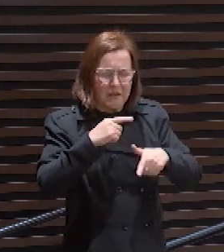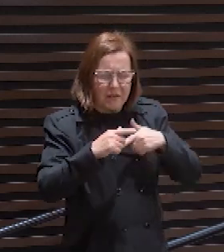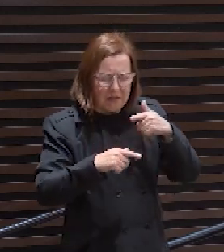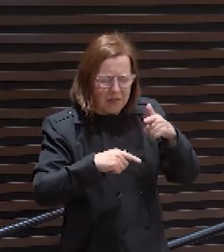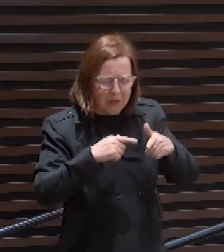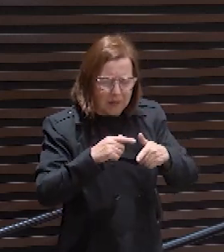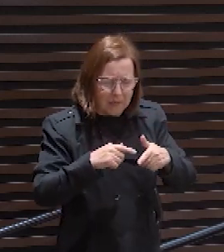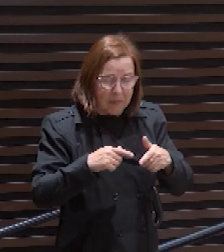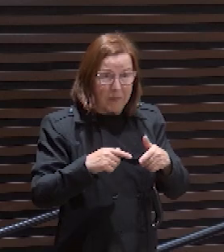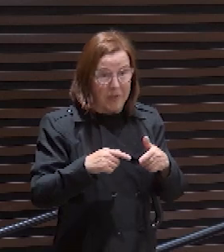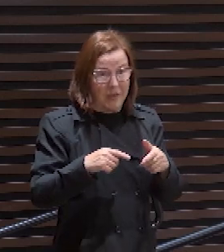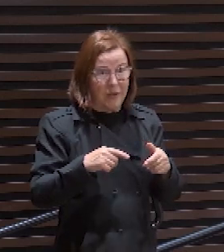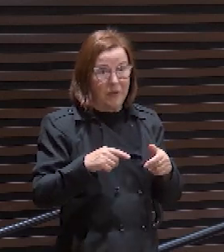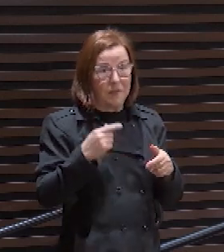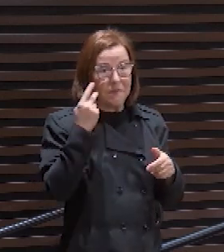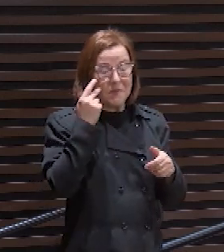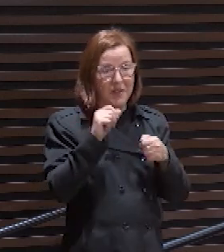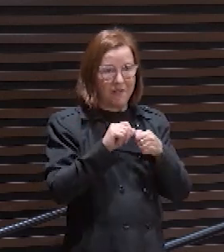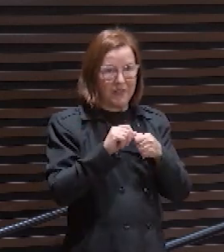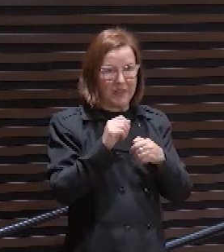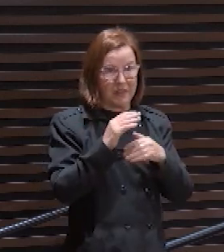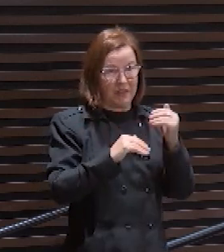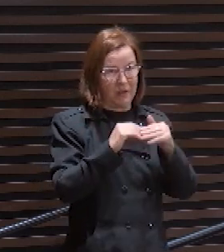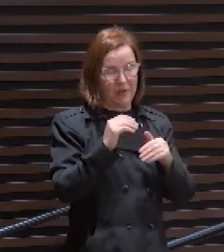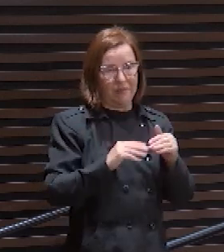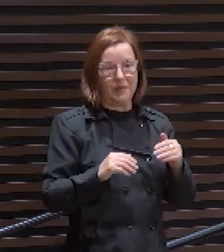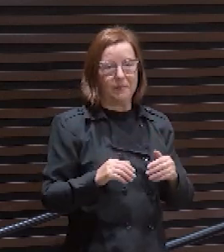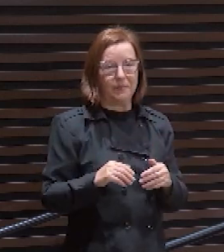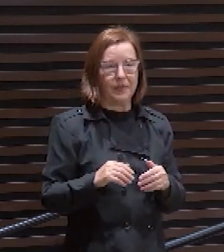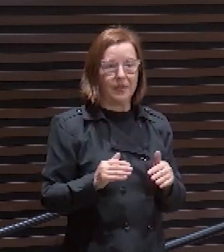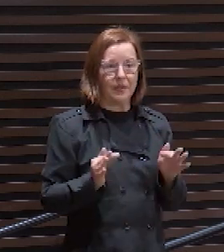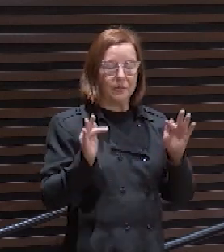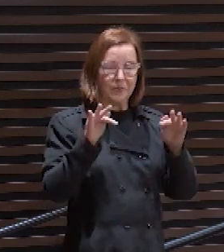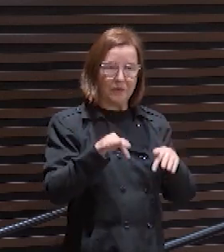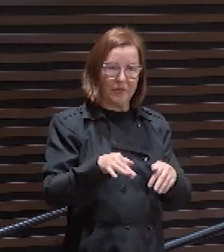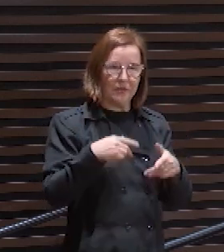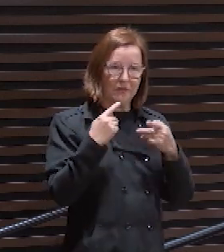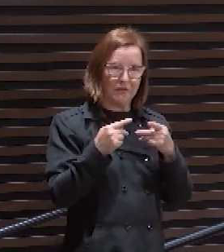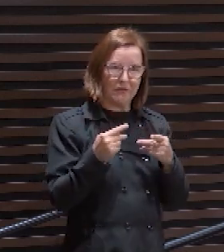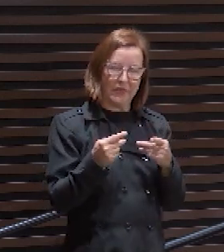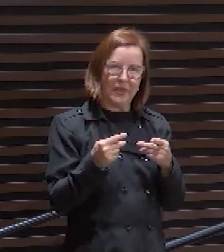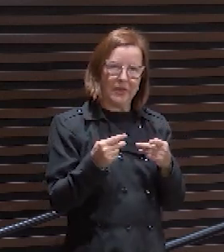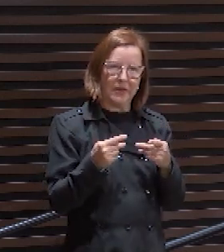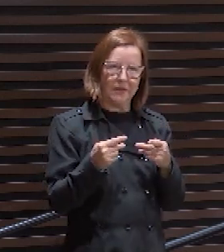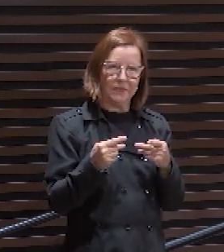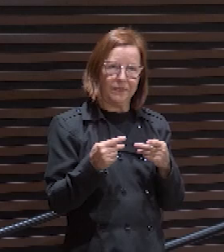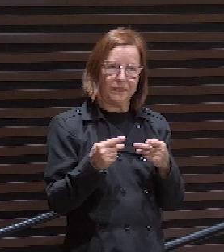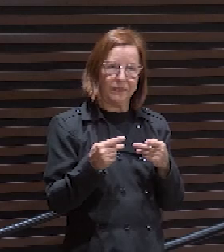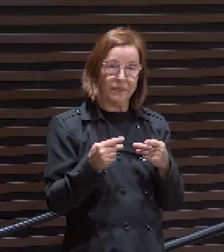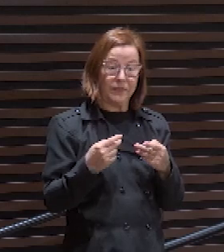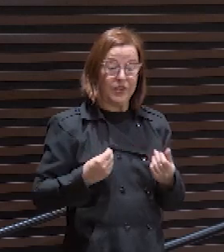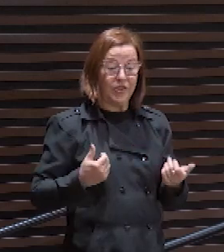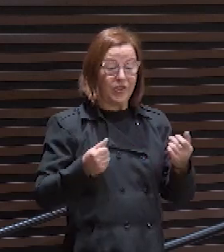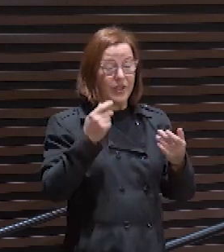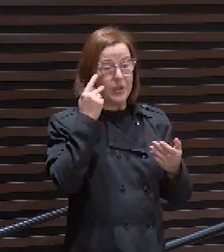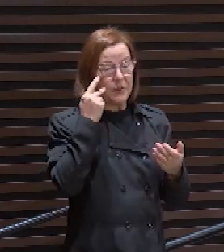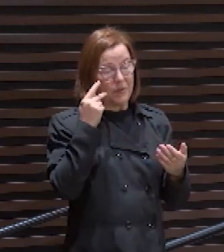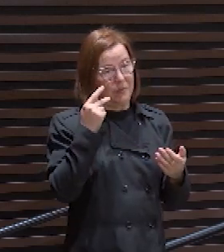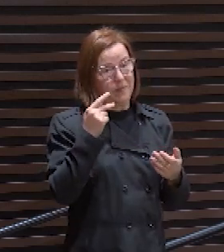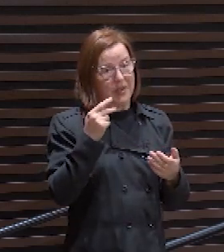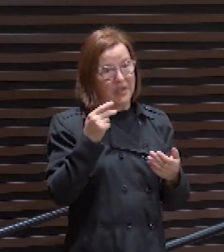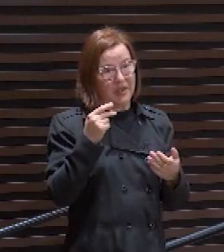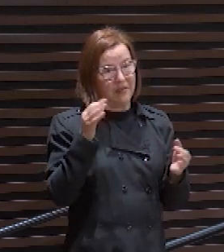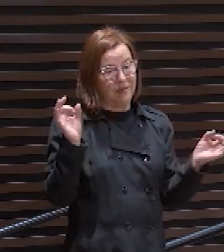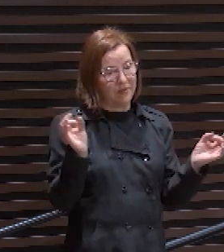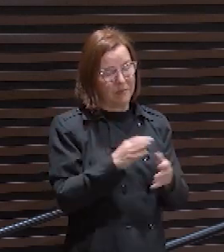envolvido nessa obra. Por fim, ele utiliza-se da expressão meios para concluir. Quando fazemos uma análise geral